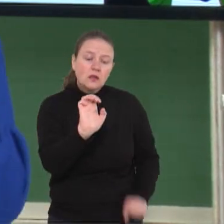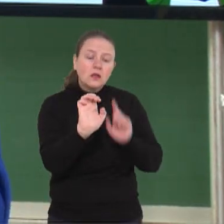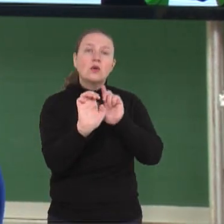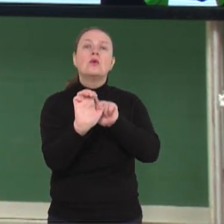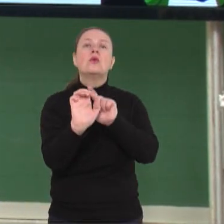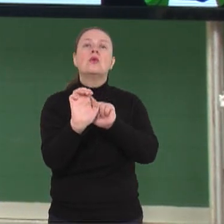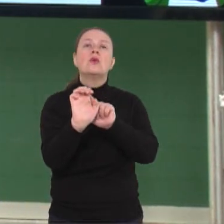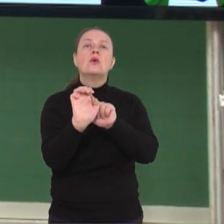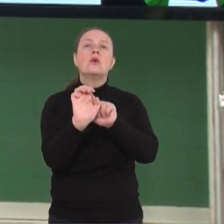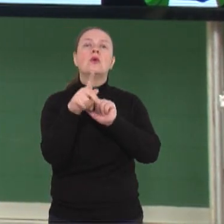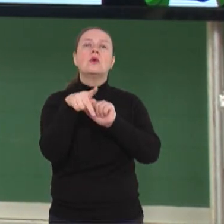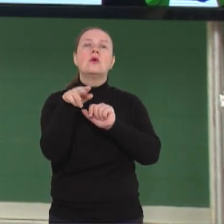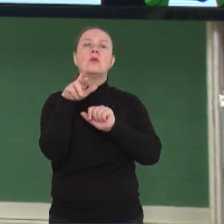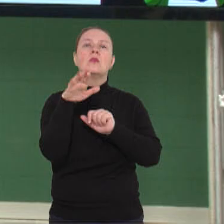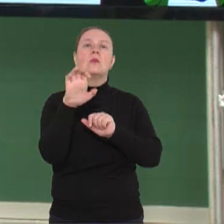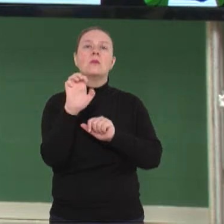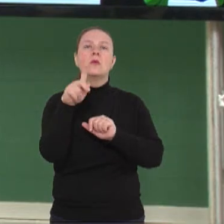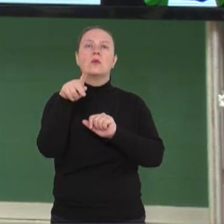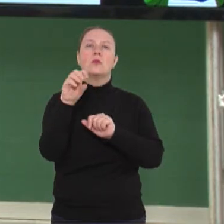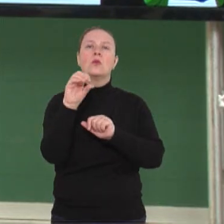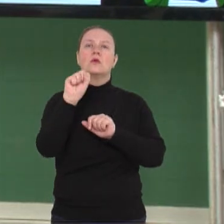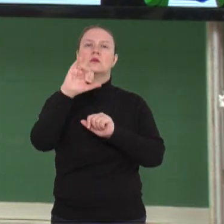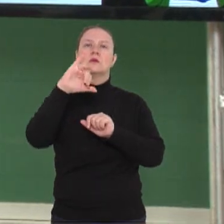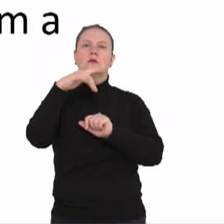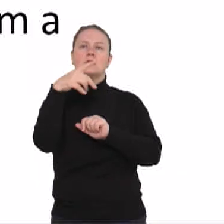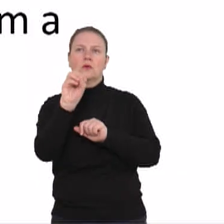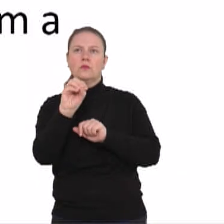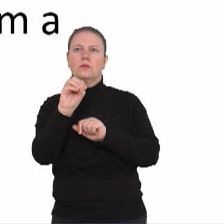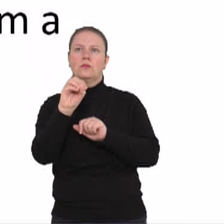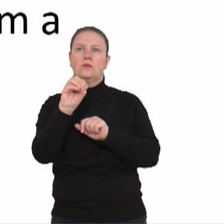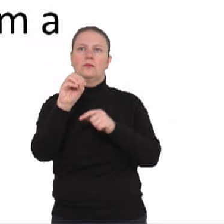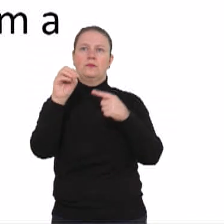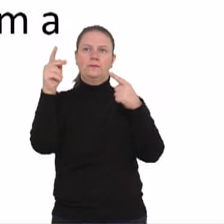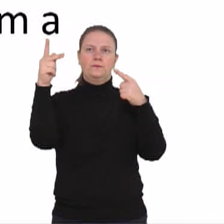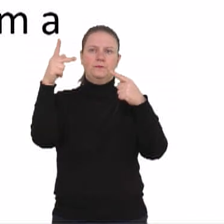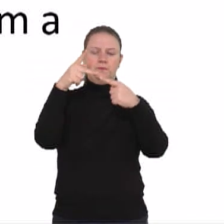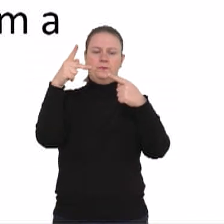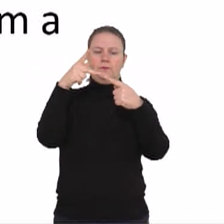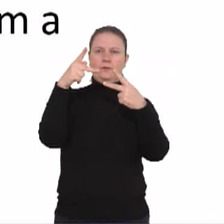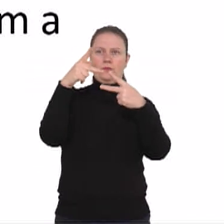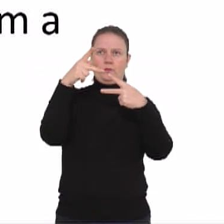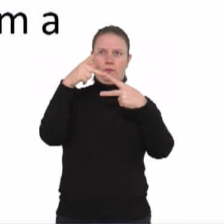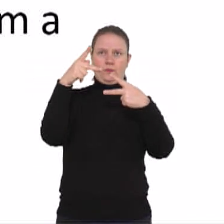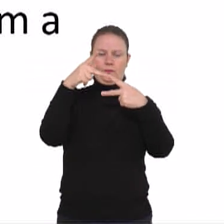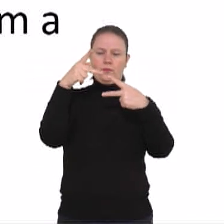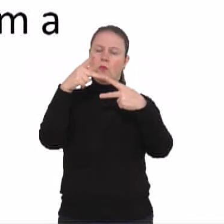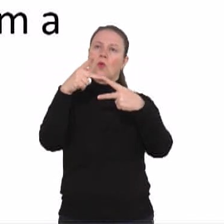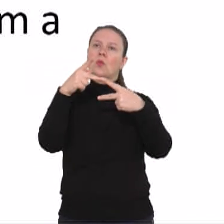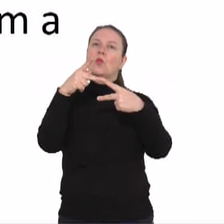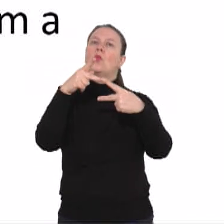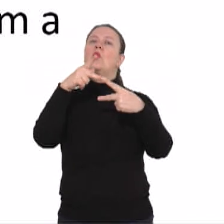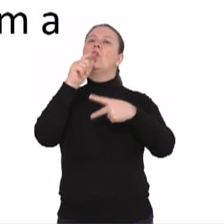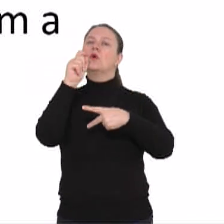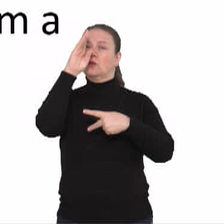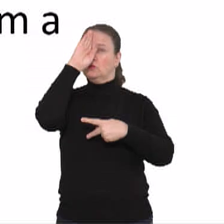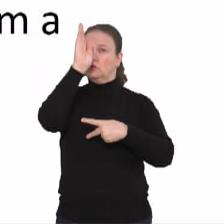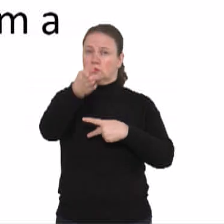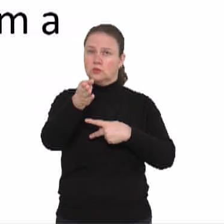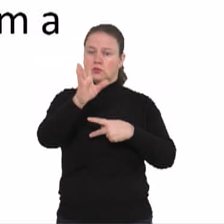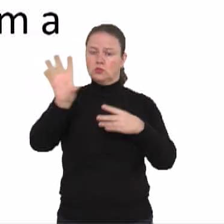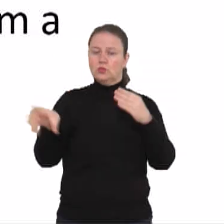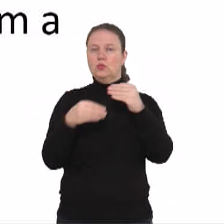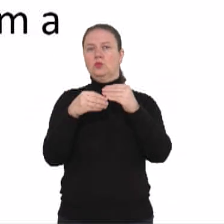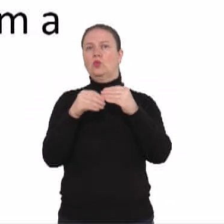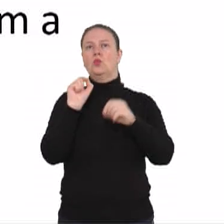Por isso, esse verbo é um verbo transitivo indireto, certo? O objeto, então, direto é o complemento do verbo